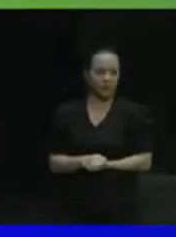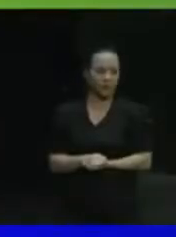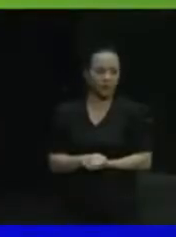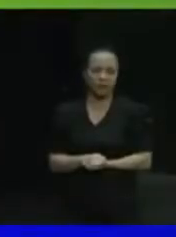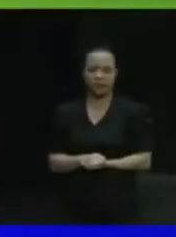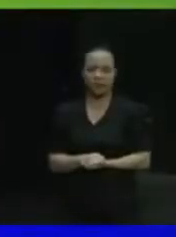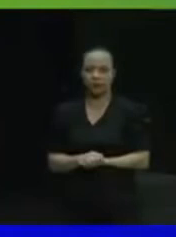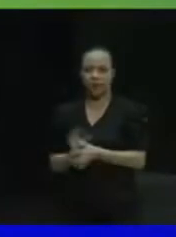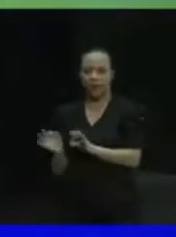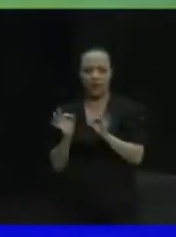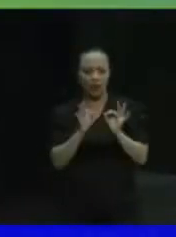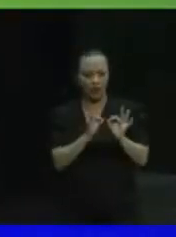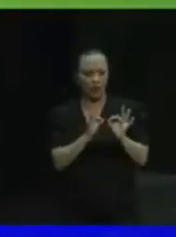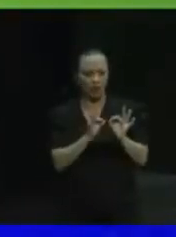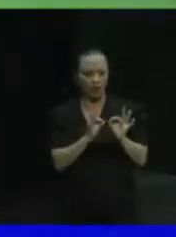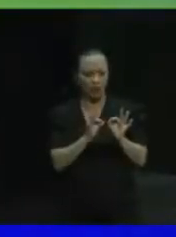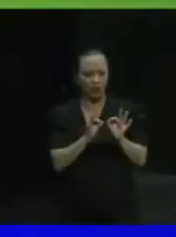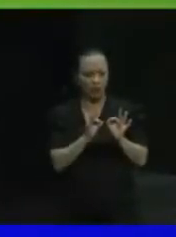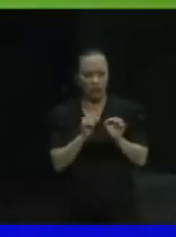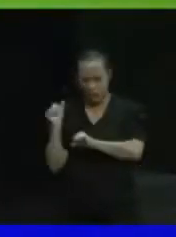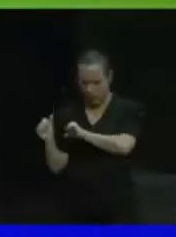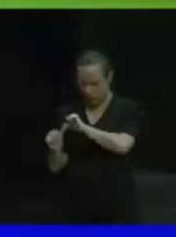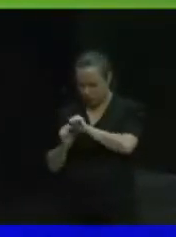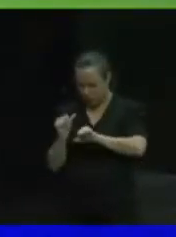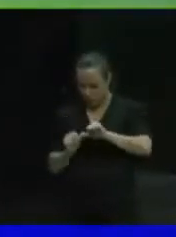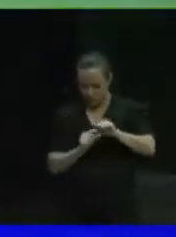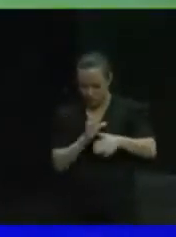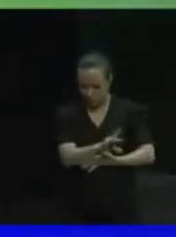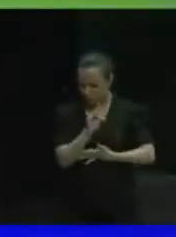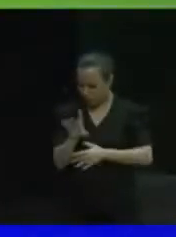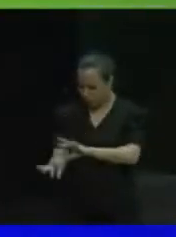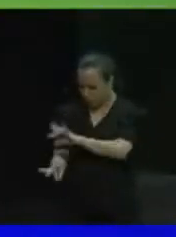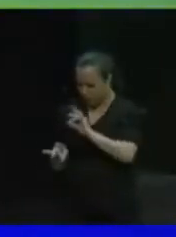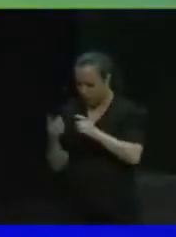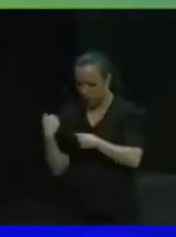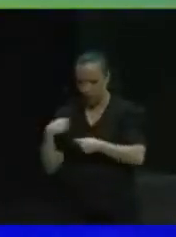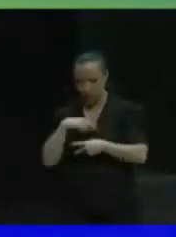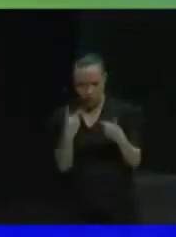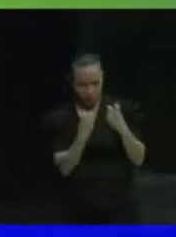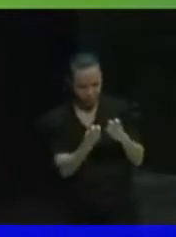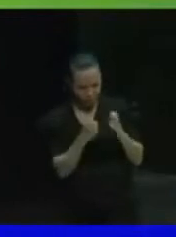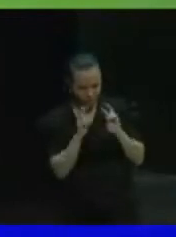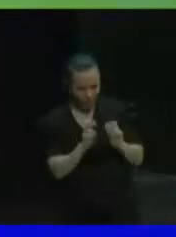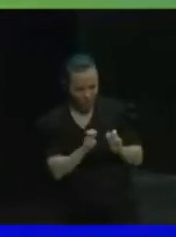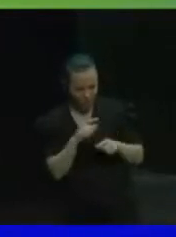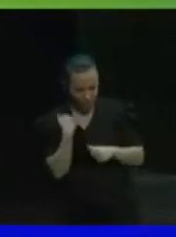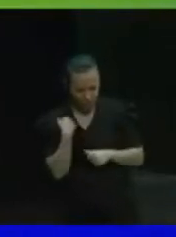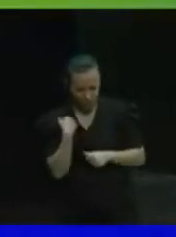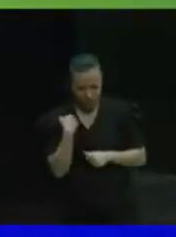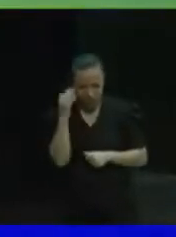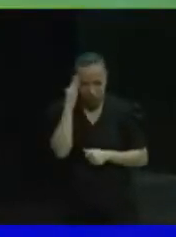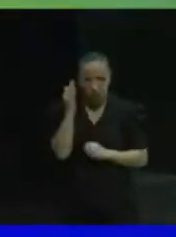E ao olharmos para as reformas que estão sendo aprovadas, o que a gente percebe é que ninguém está pensando